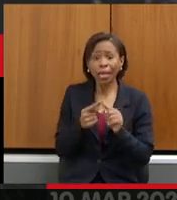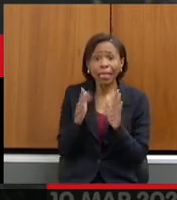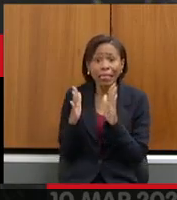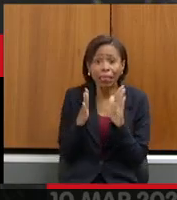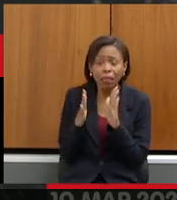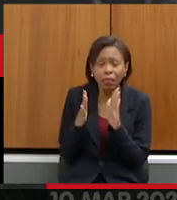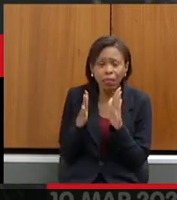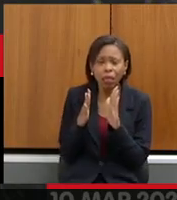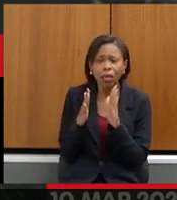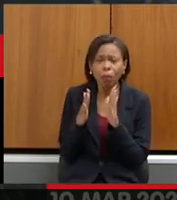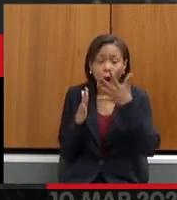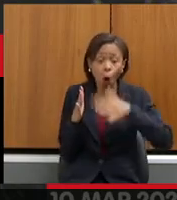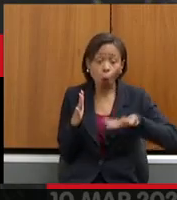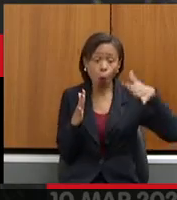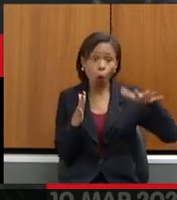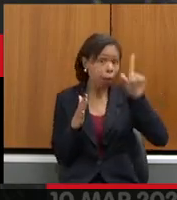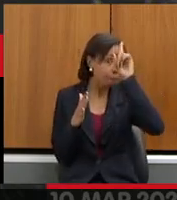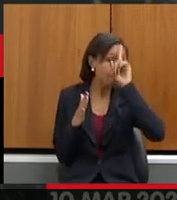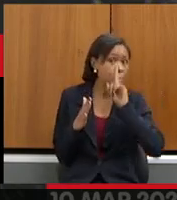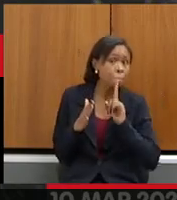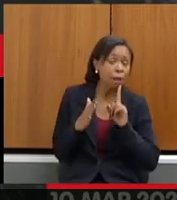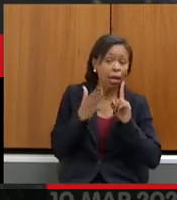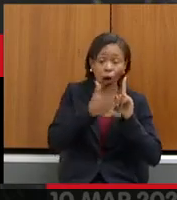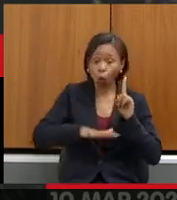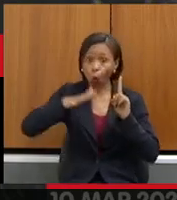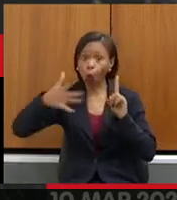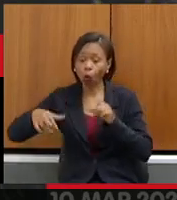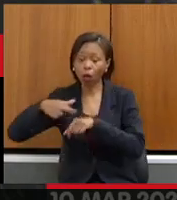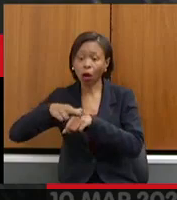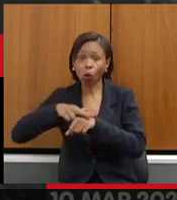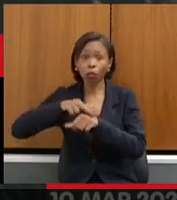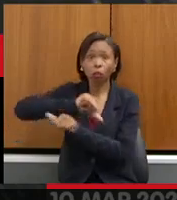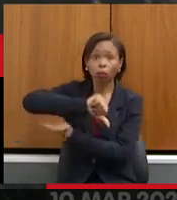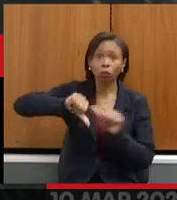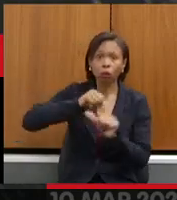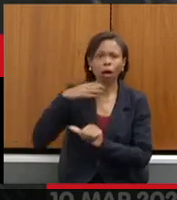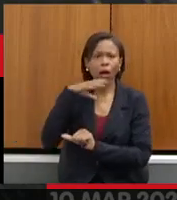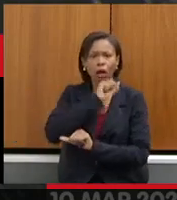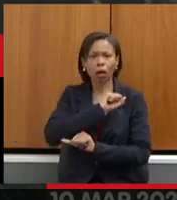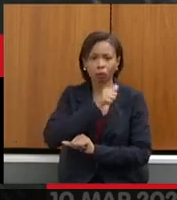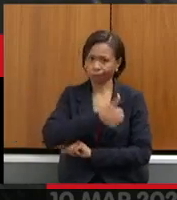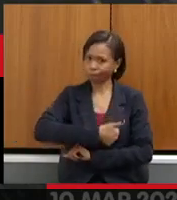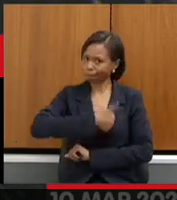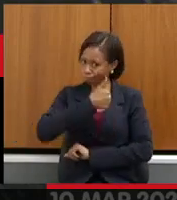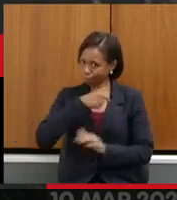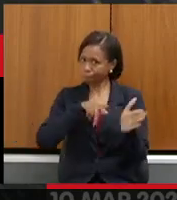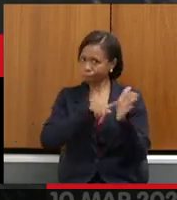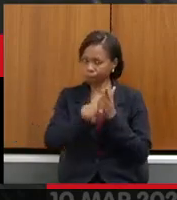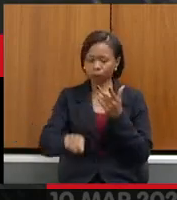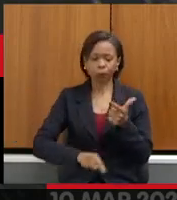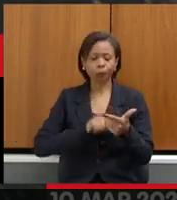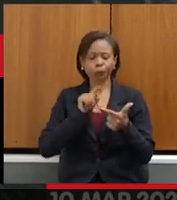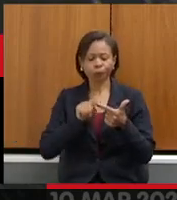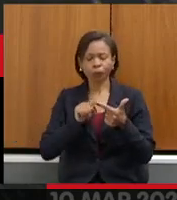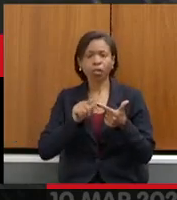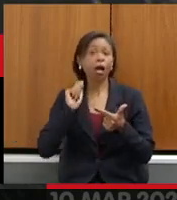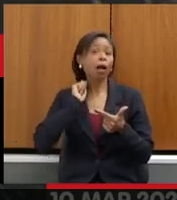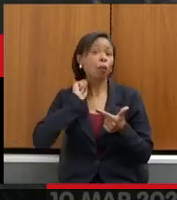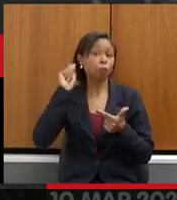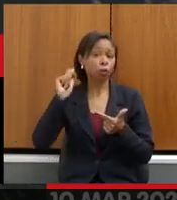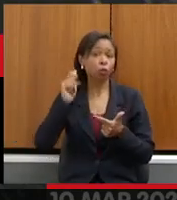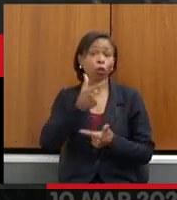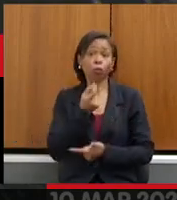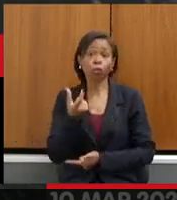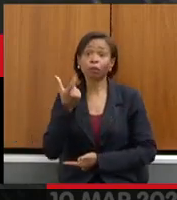em tão pouco tempo dados cada vez mais preocupante é a primeira pergunta a segunda pergunta em abril de 2020